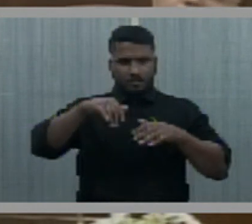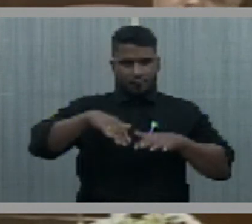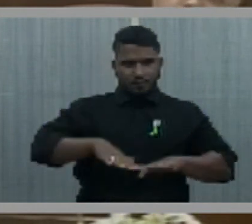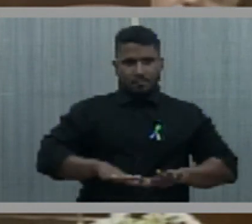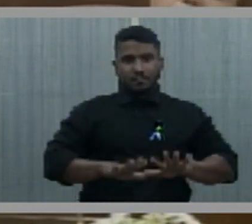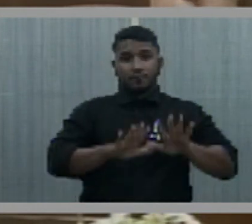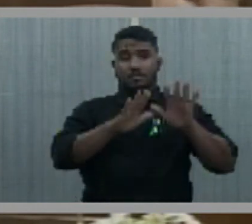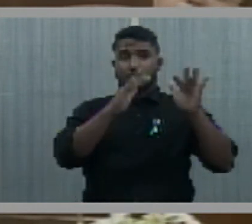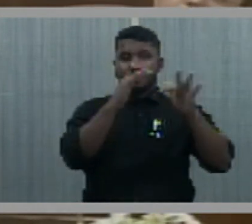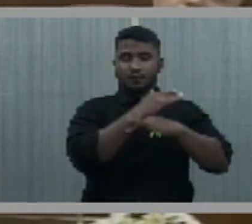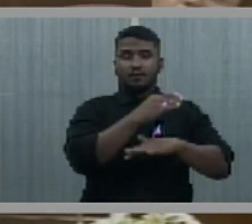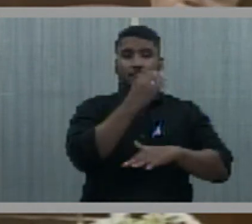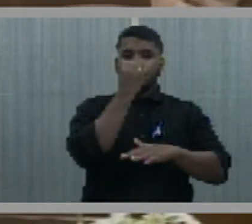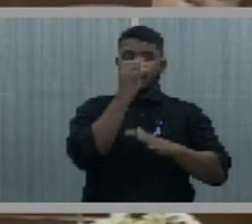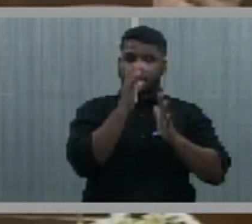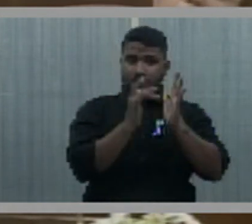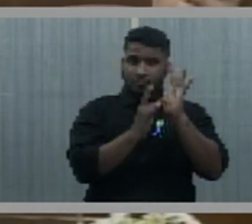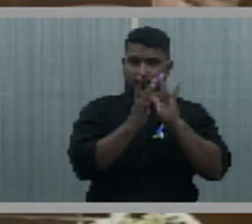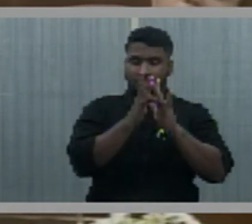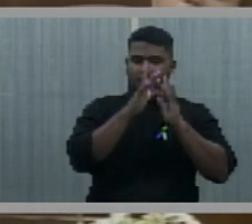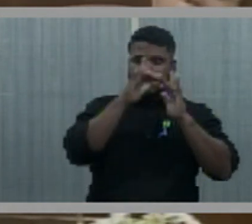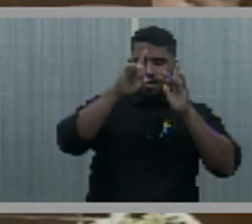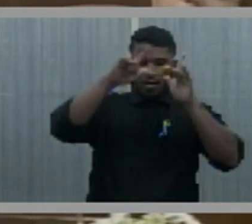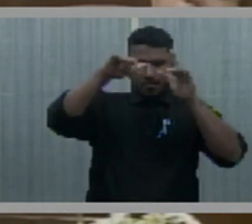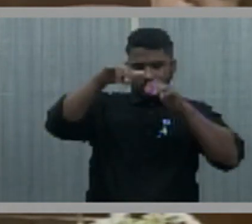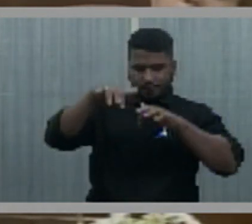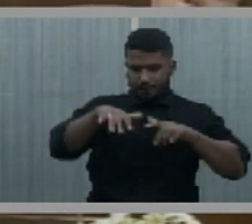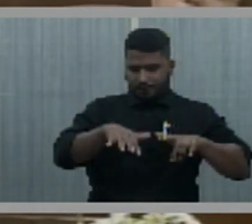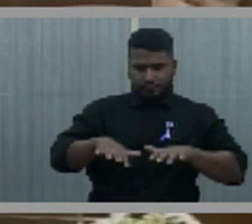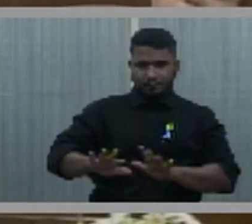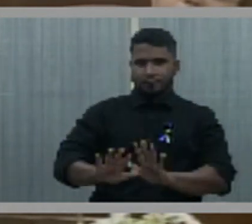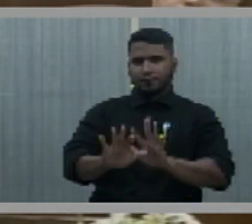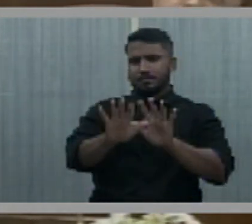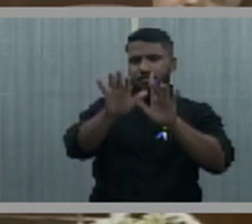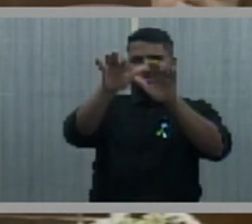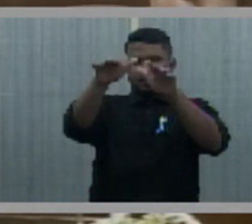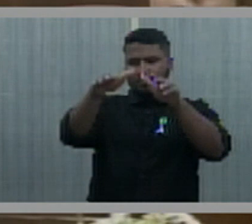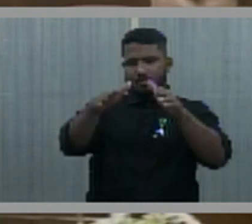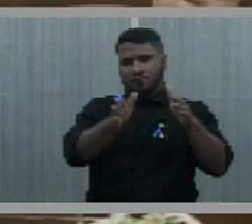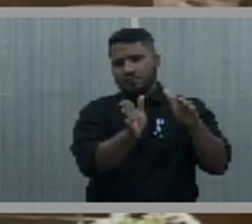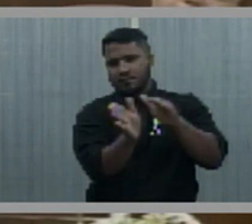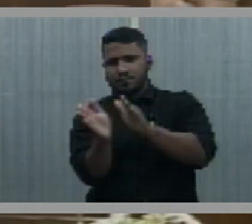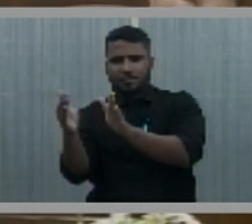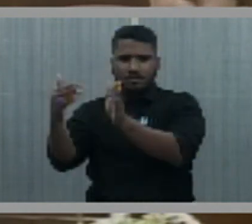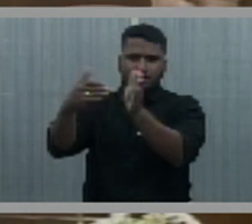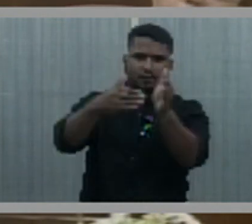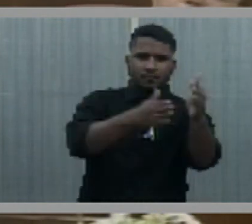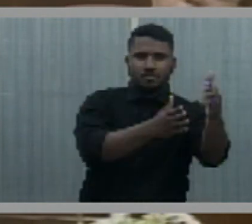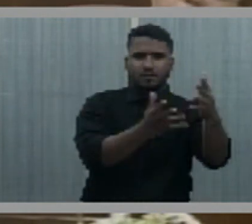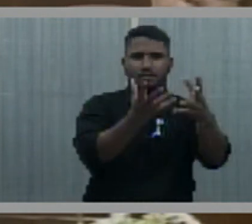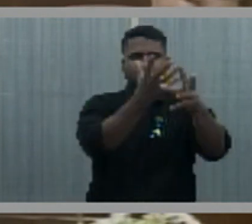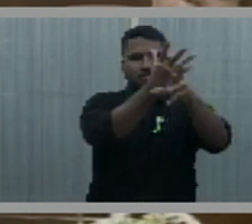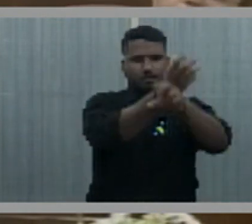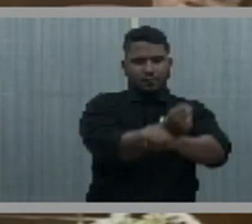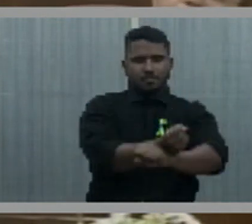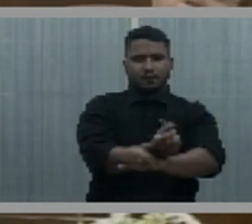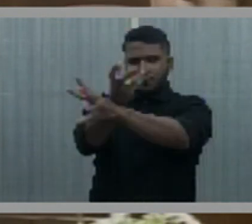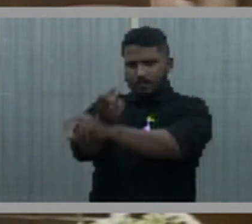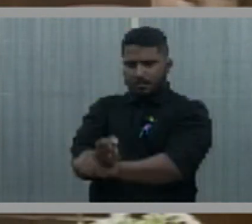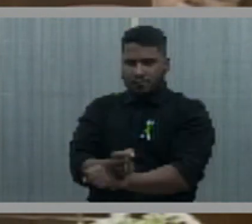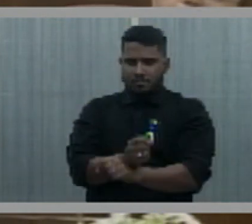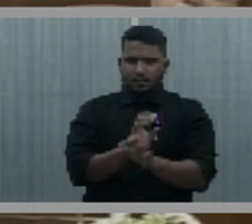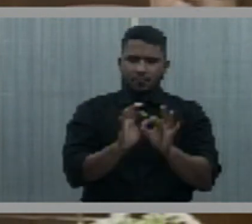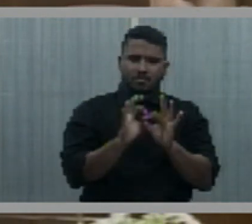Bom Jesus, rio abaixo e rio arriba, espalhem pelo sertão e levem